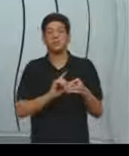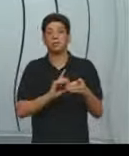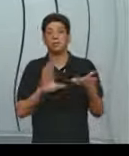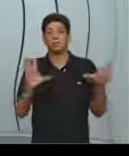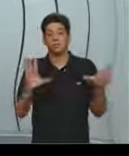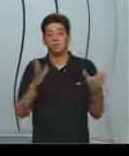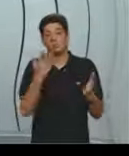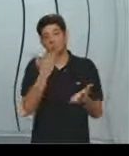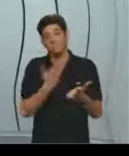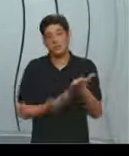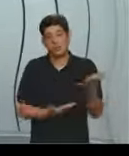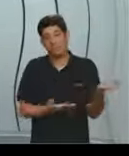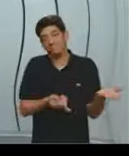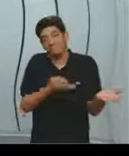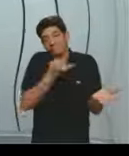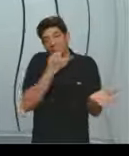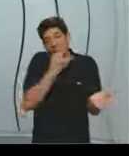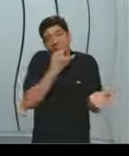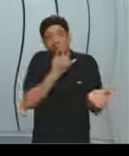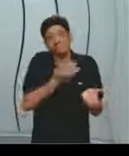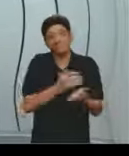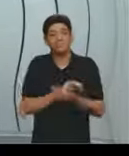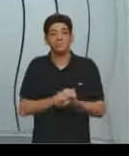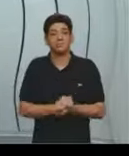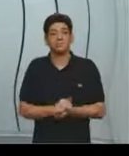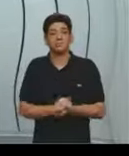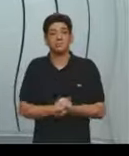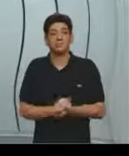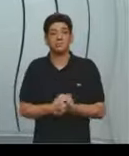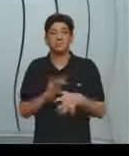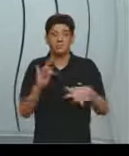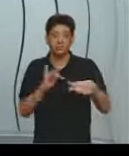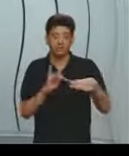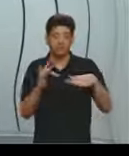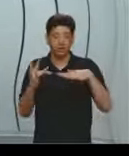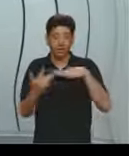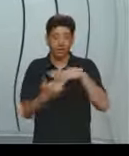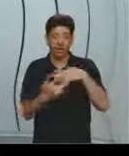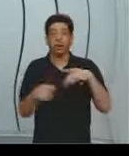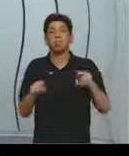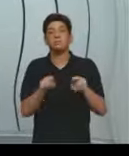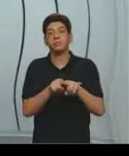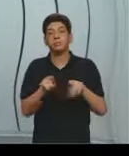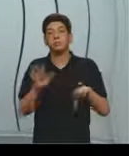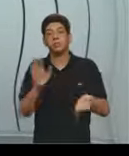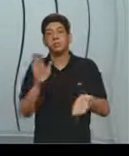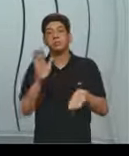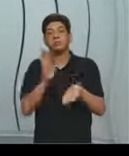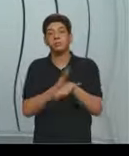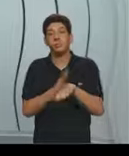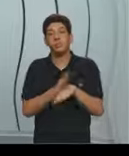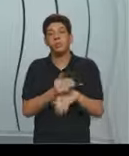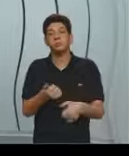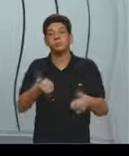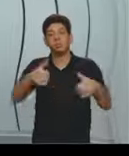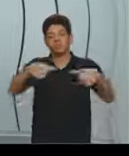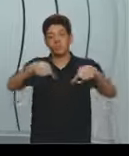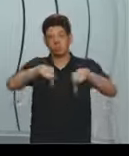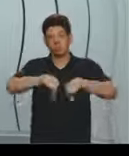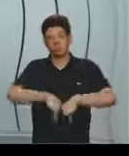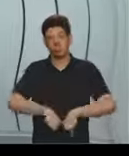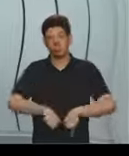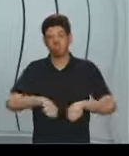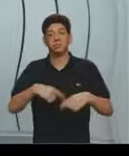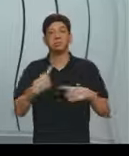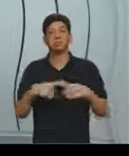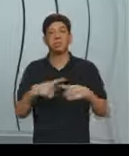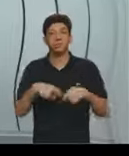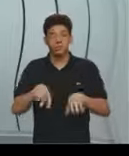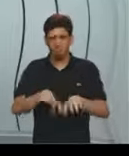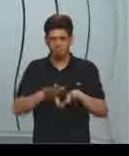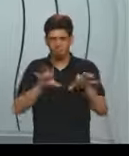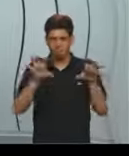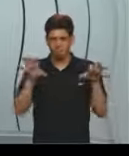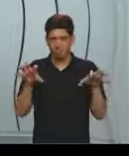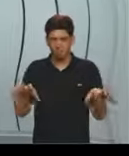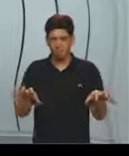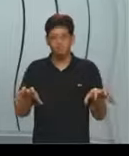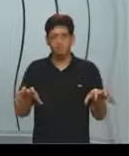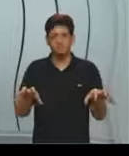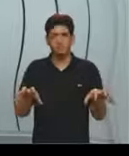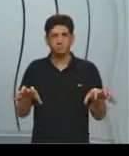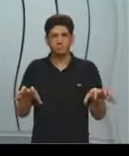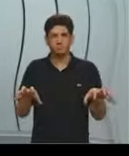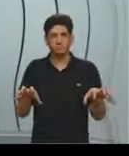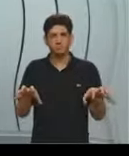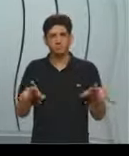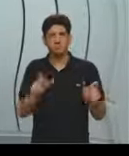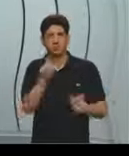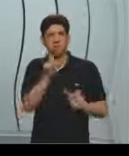então importante né E aí as redes sociais Infelizmente também contribuiu muito para isso né porque essa polarização as